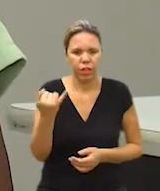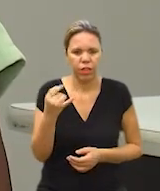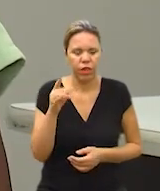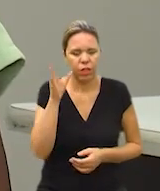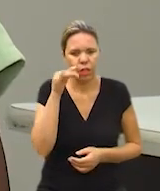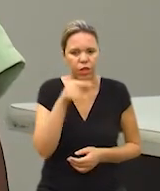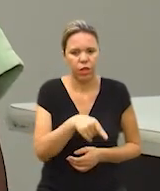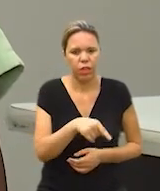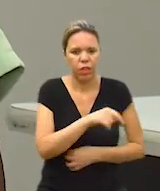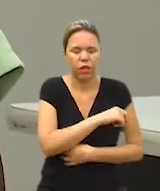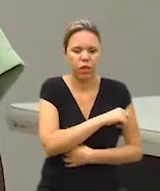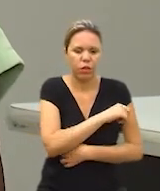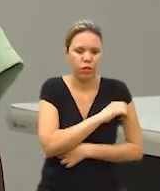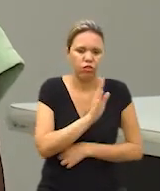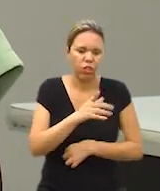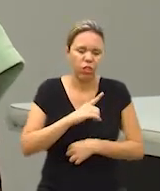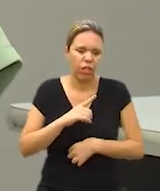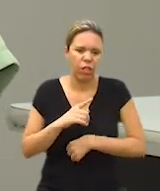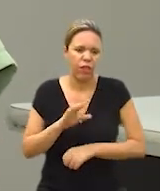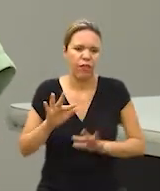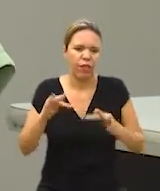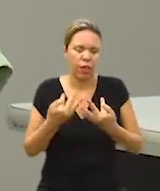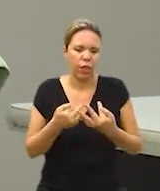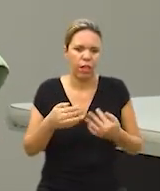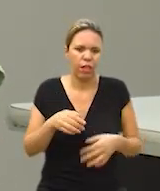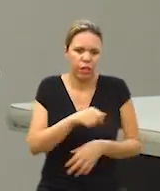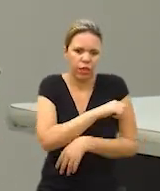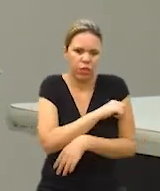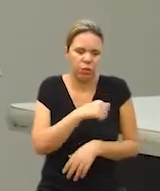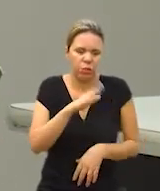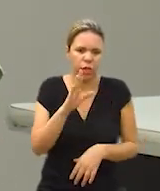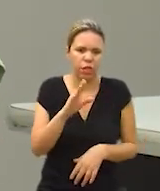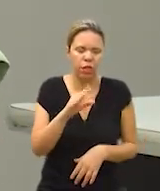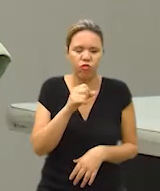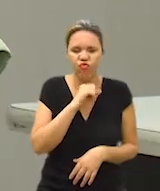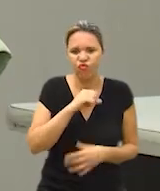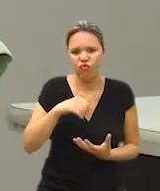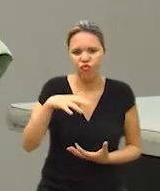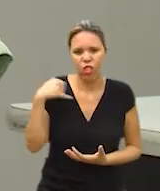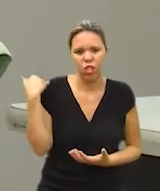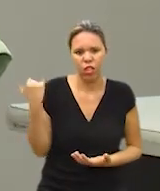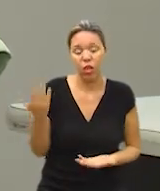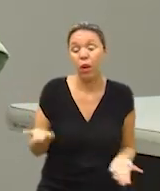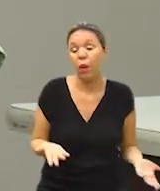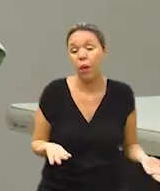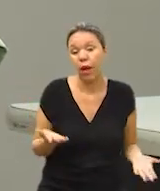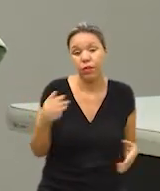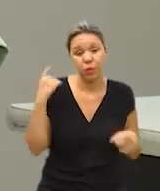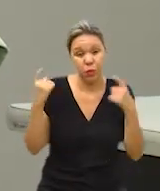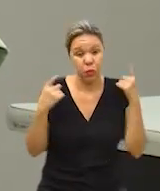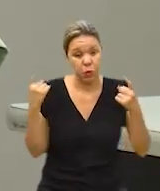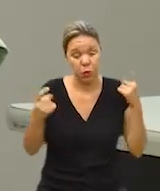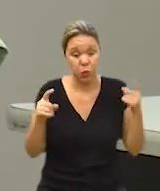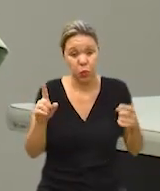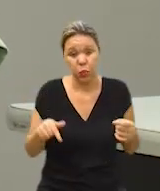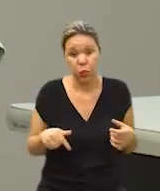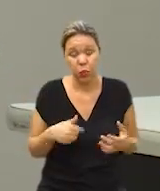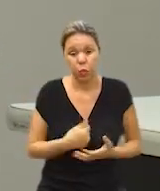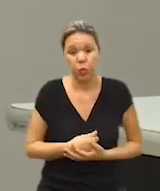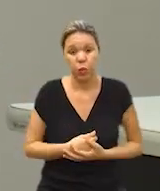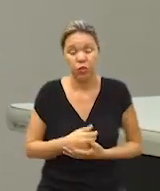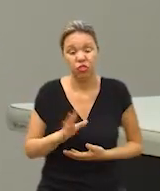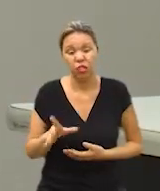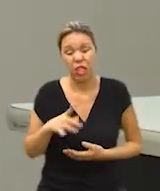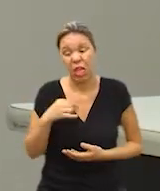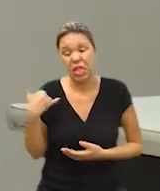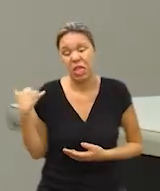bastante curioso, alunos que já têm família, né? Geralmente são alunos mais velhos, né? E às vezes fica preocupado com a questão, olha, eu já